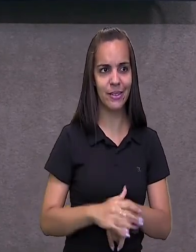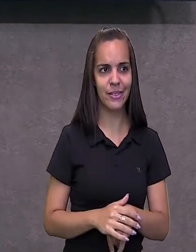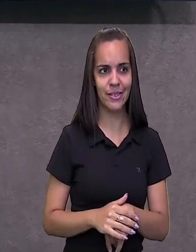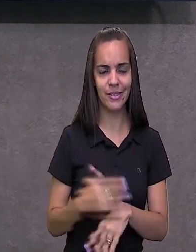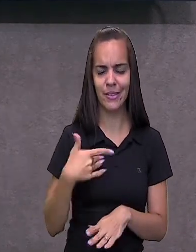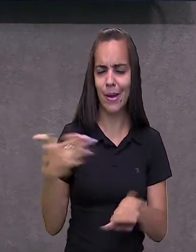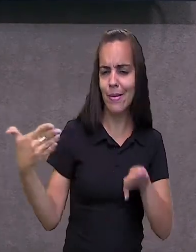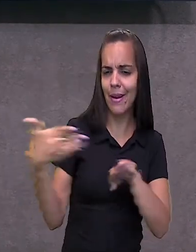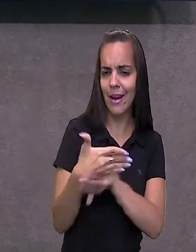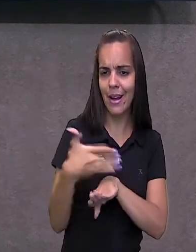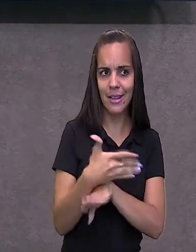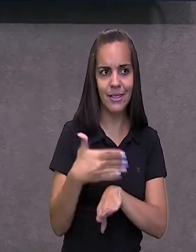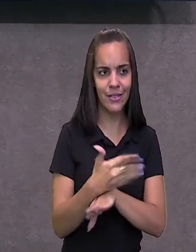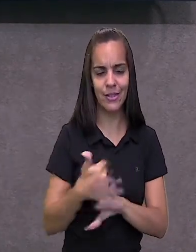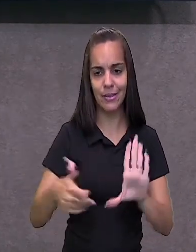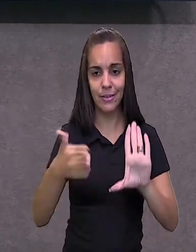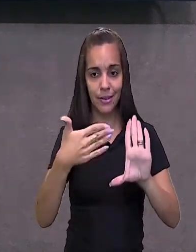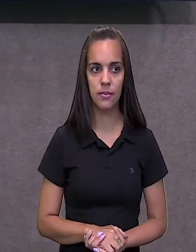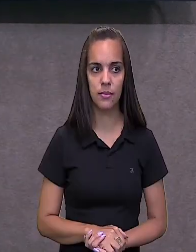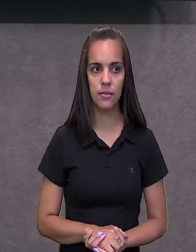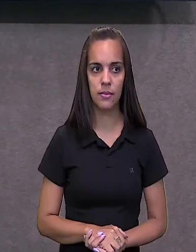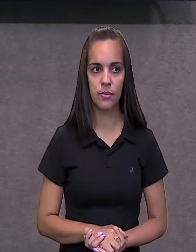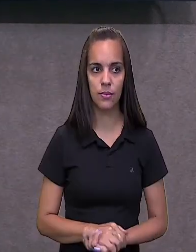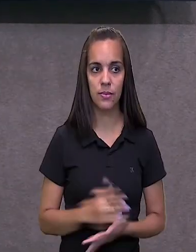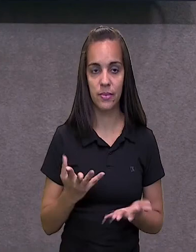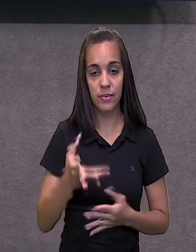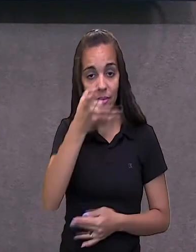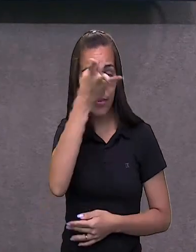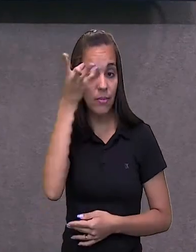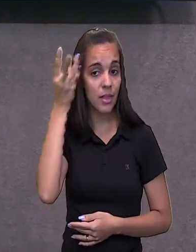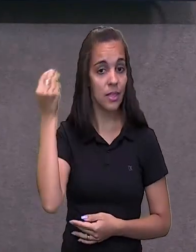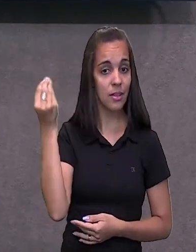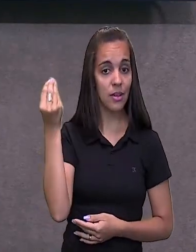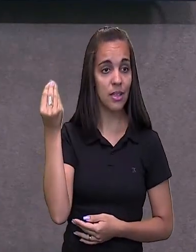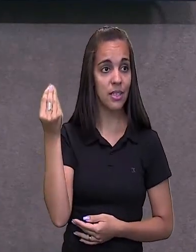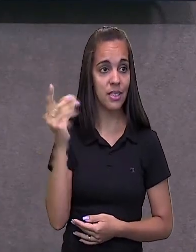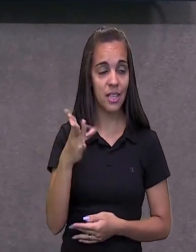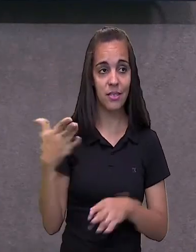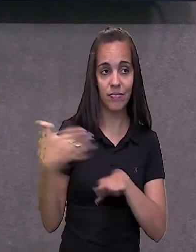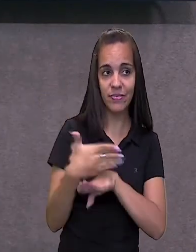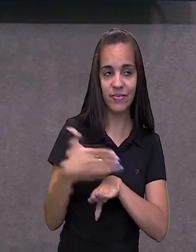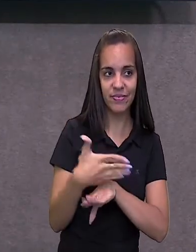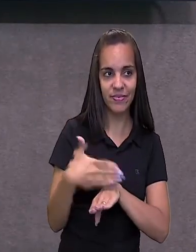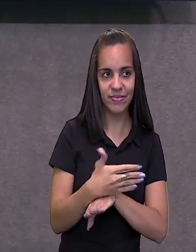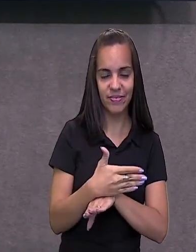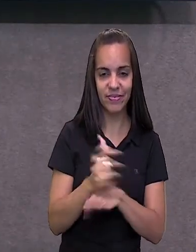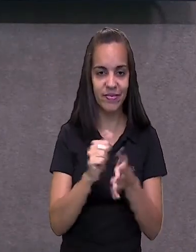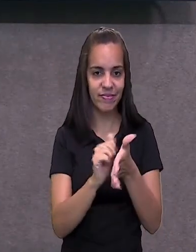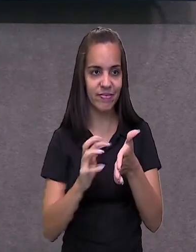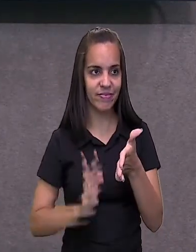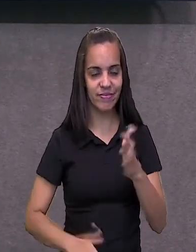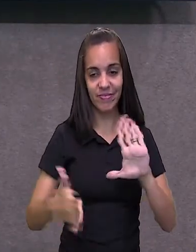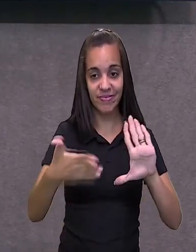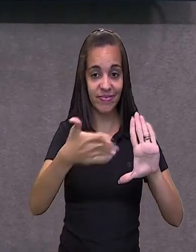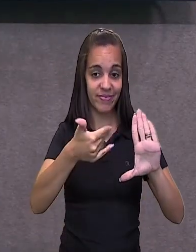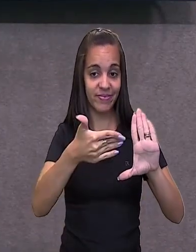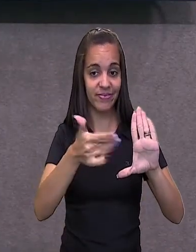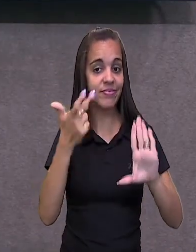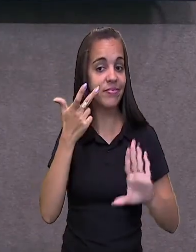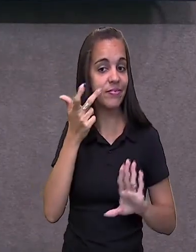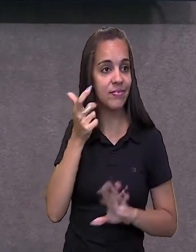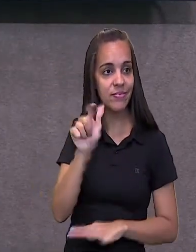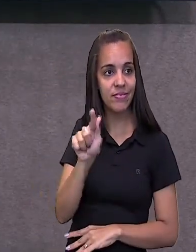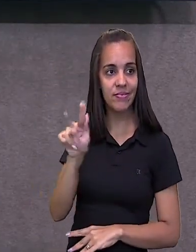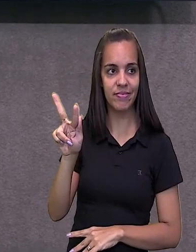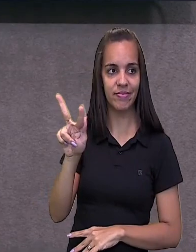acessarem a nossa plataforma SMED-GV. E não se esqueçam, para acessar as nossas atividades na plataforma